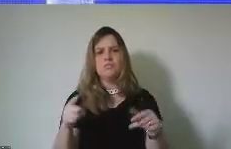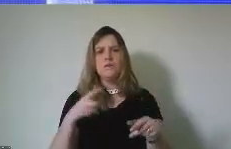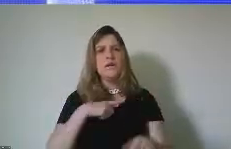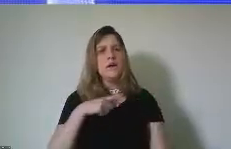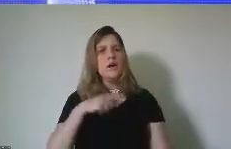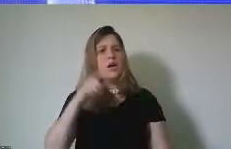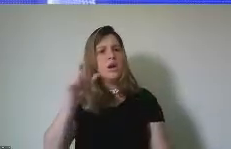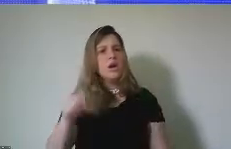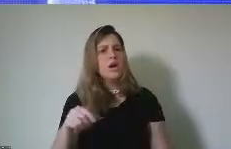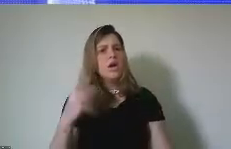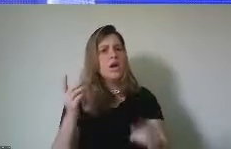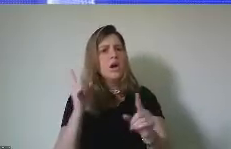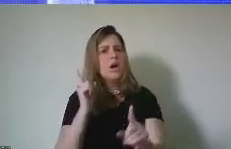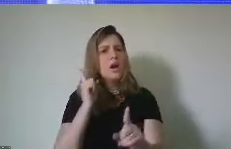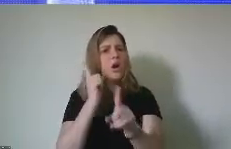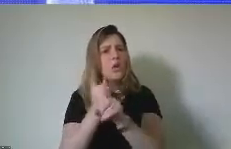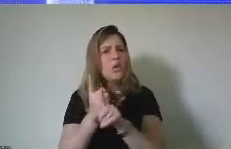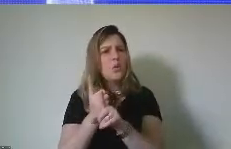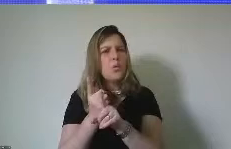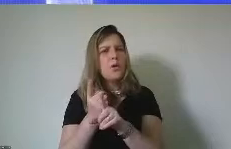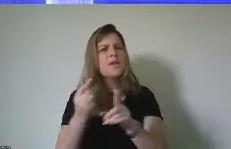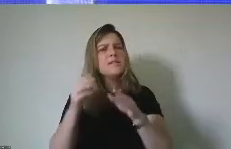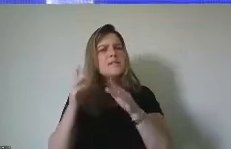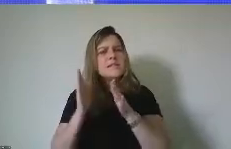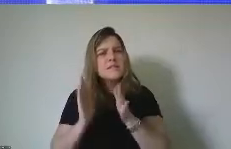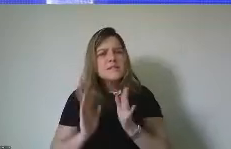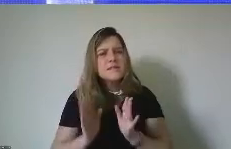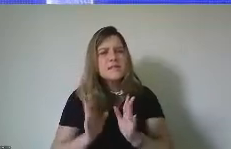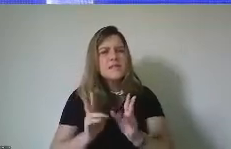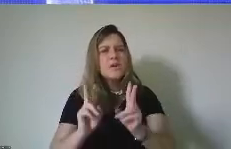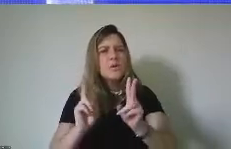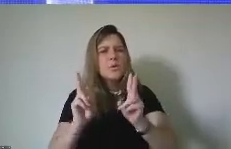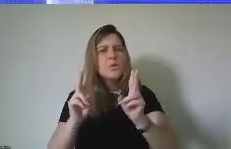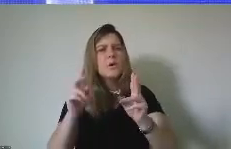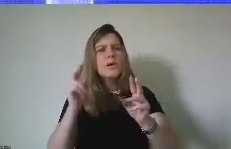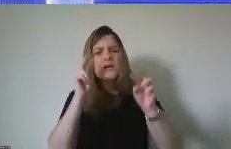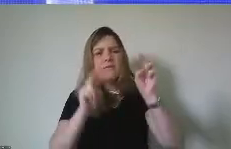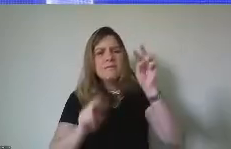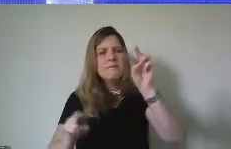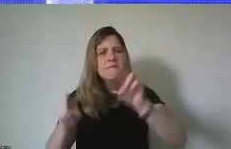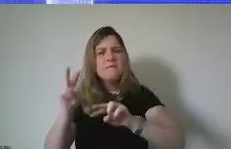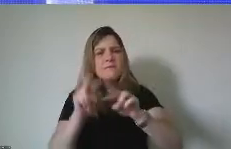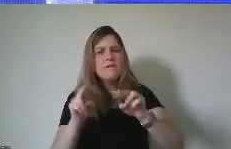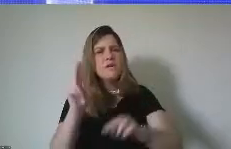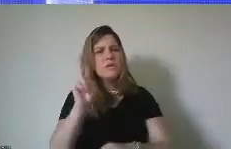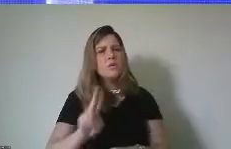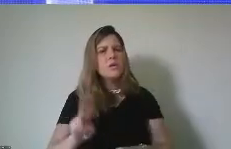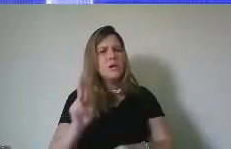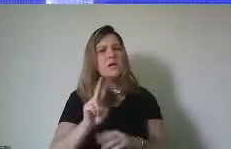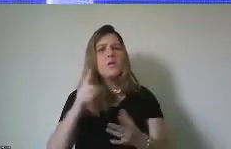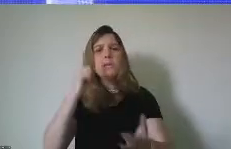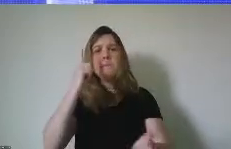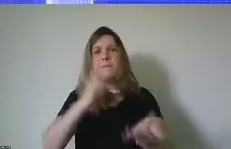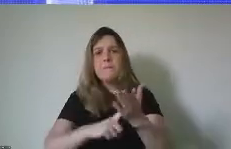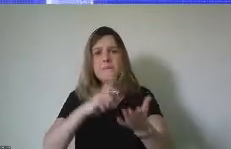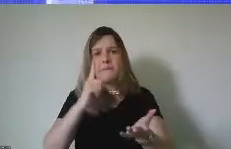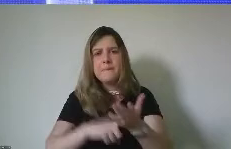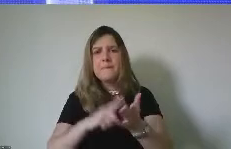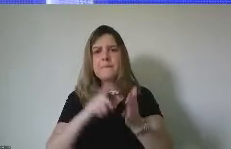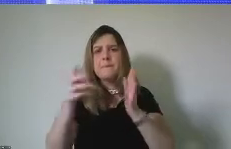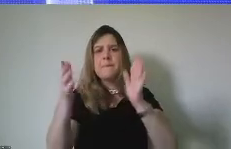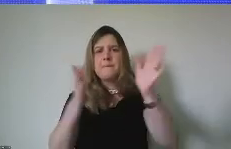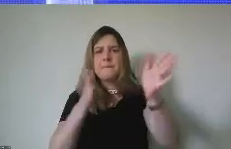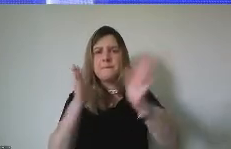combinam por exemplo sequências de dias sem ventos sequências de dias sem sol combinado com período ideológico um pouquinho